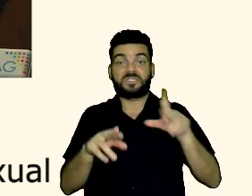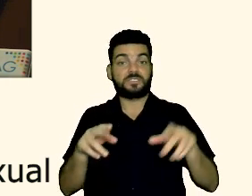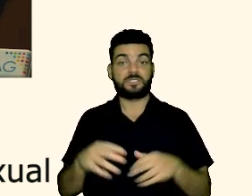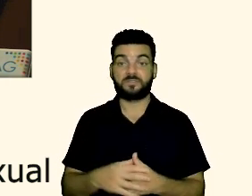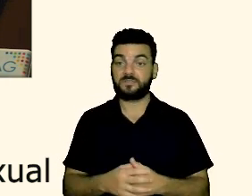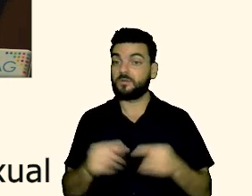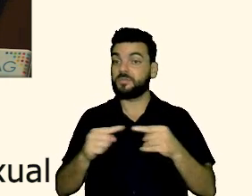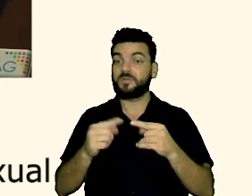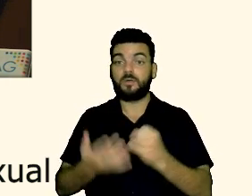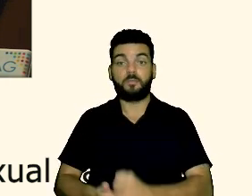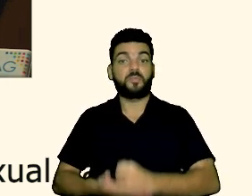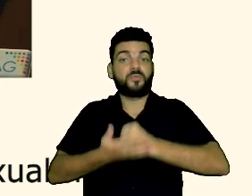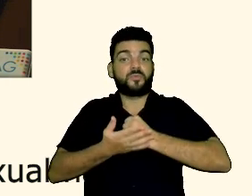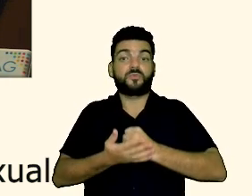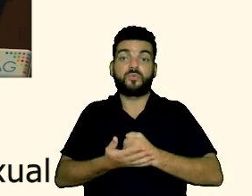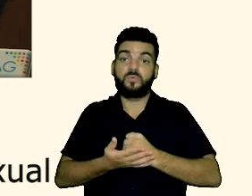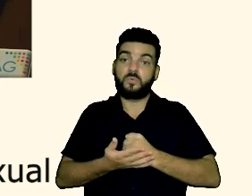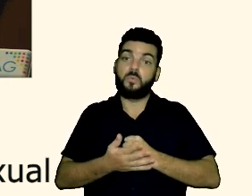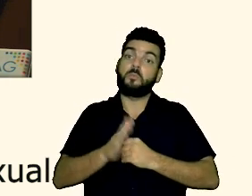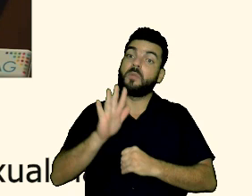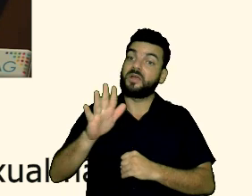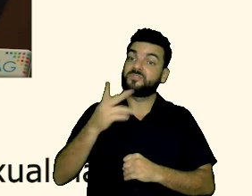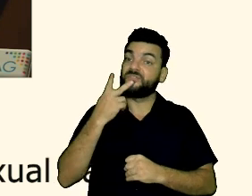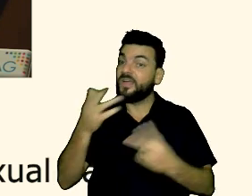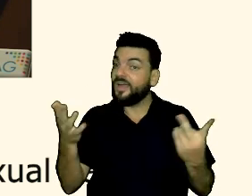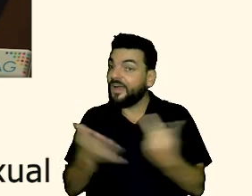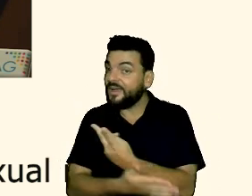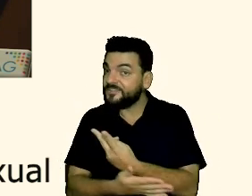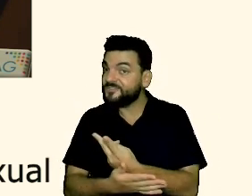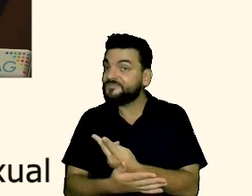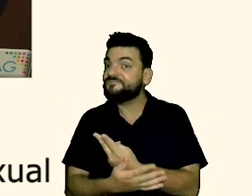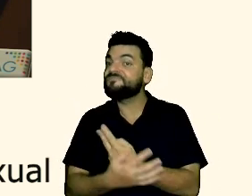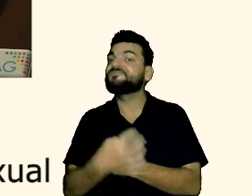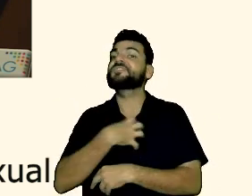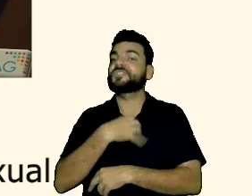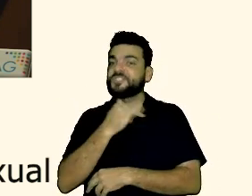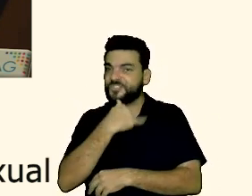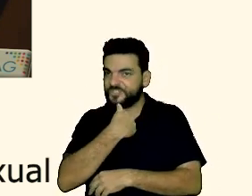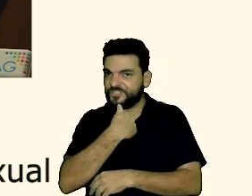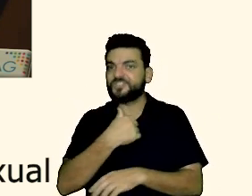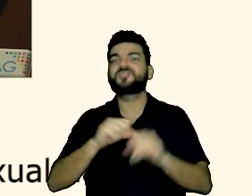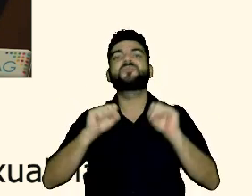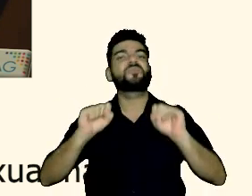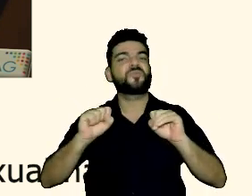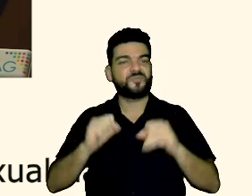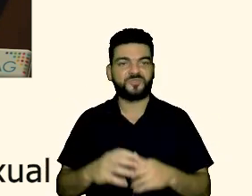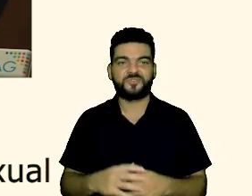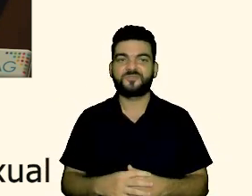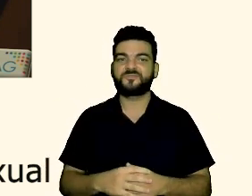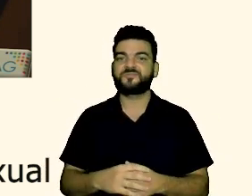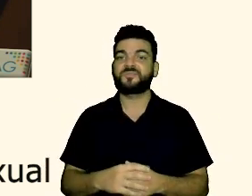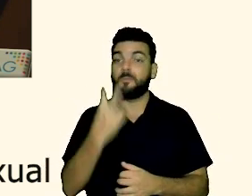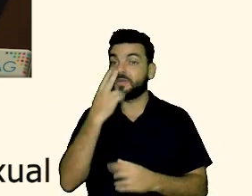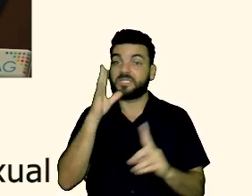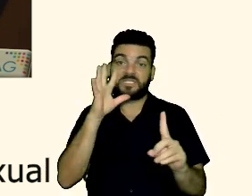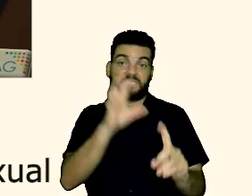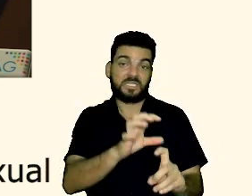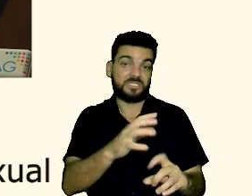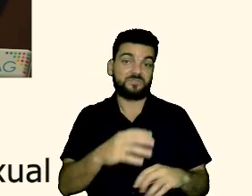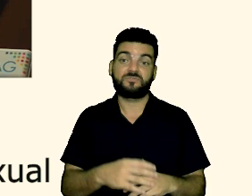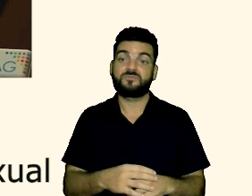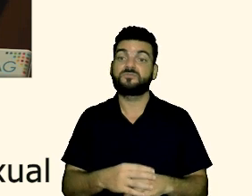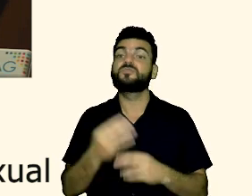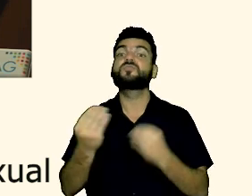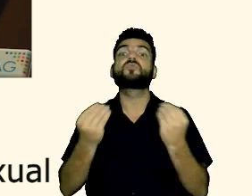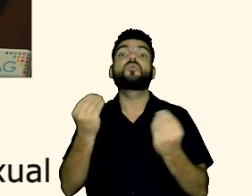cuidado, gerar essas situações de assédio pelo uso equivocado desses recursos. Nós precisamos ter